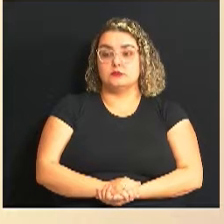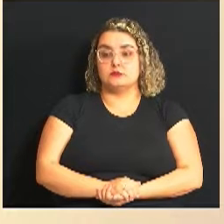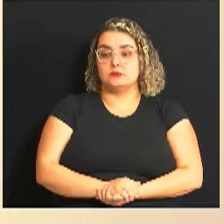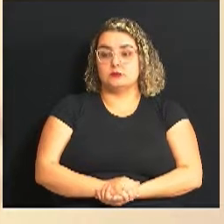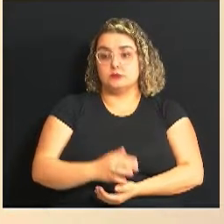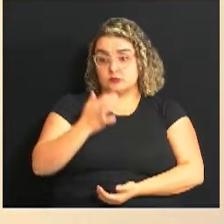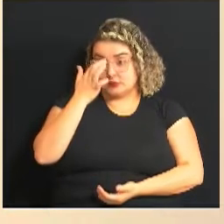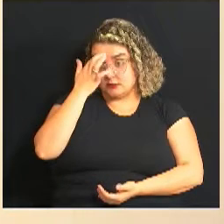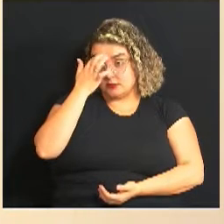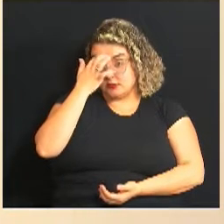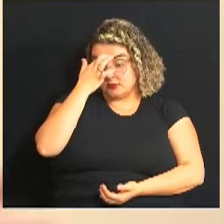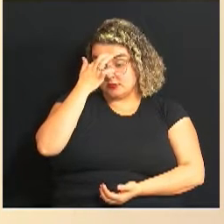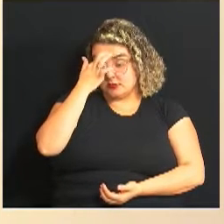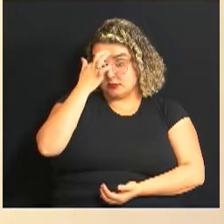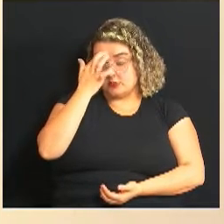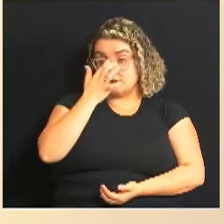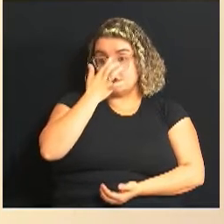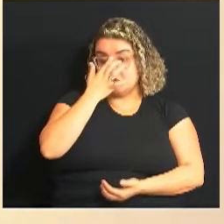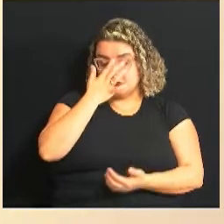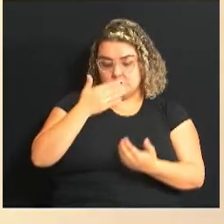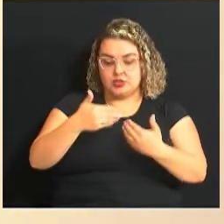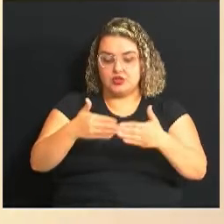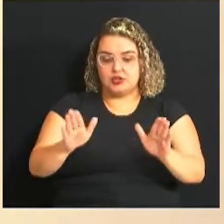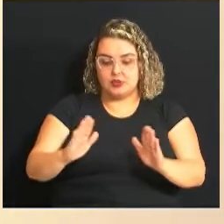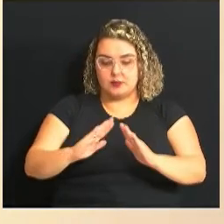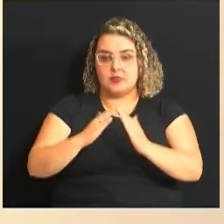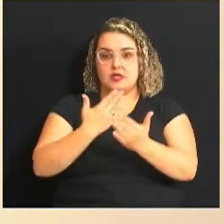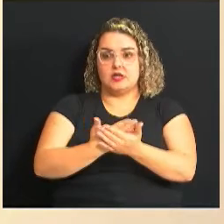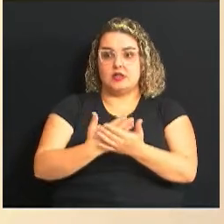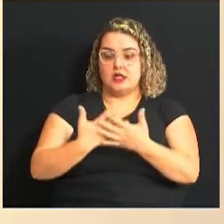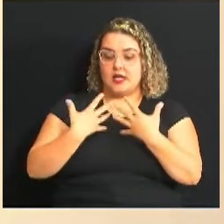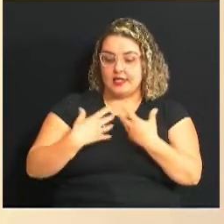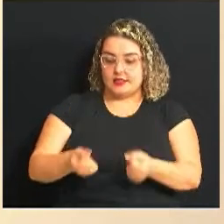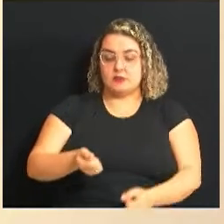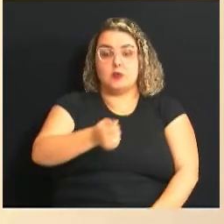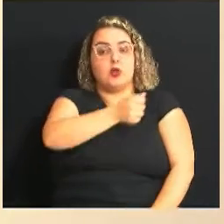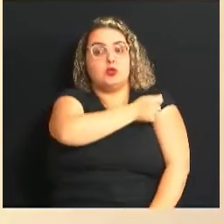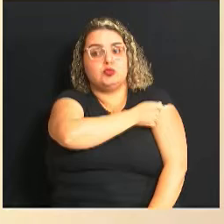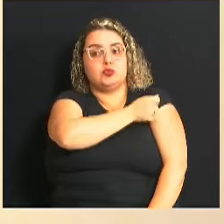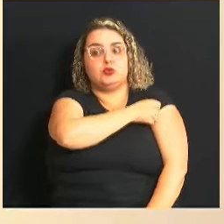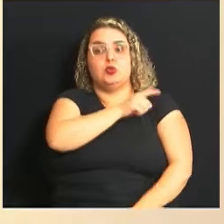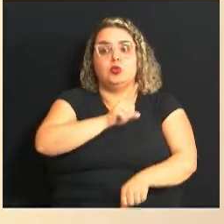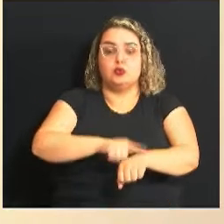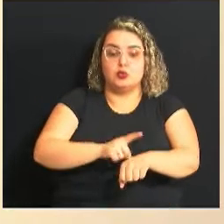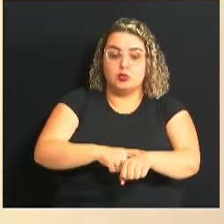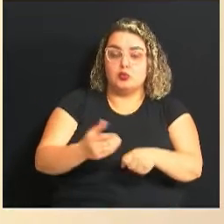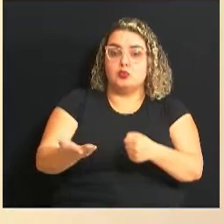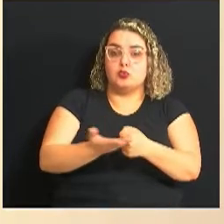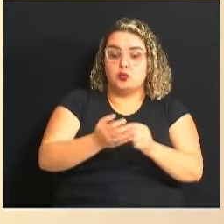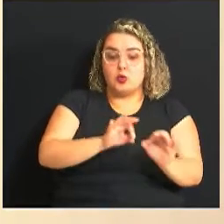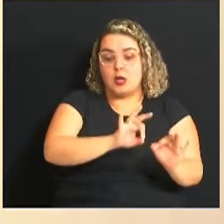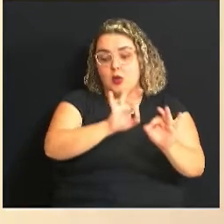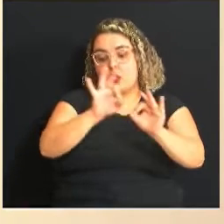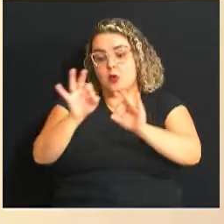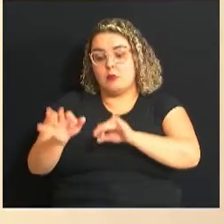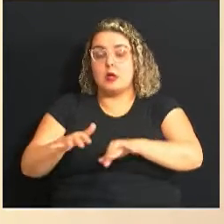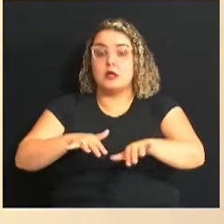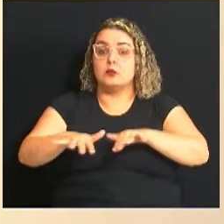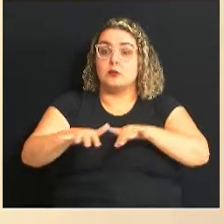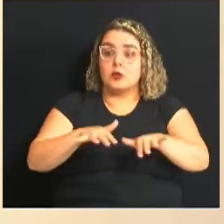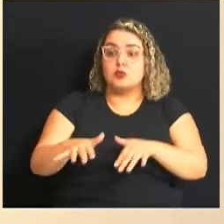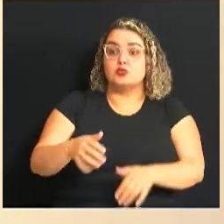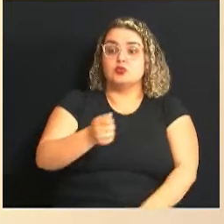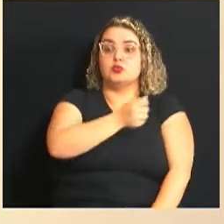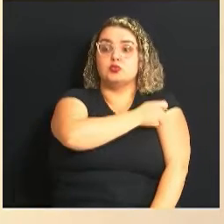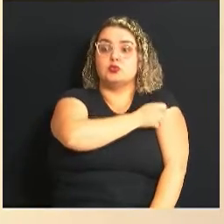escolar, desde abrir a escola, recepcionar os alunos, ficar no horário do intervalo acompanhando a movimentação dos alunos